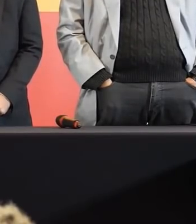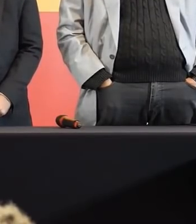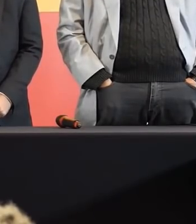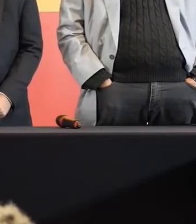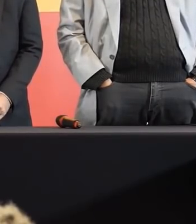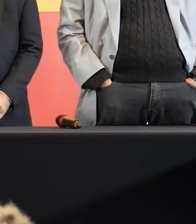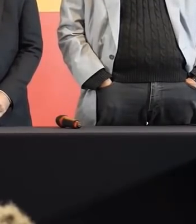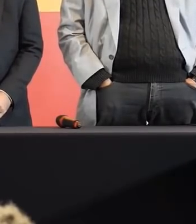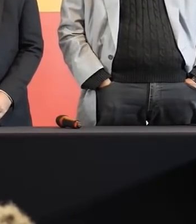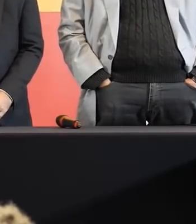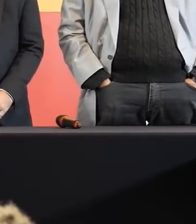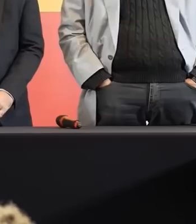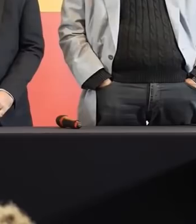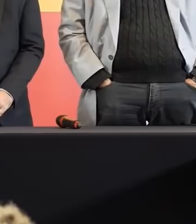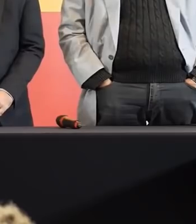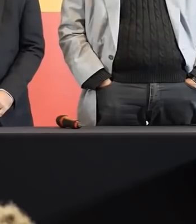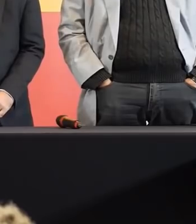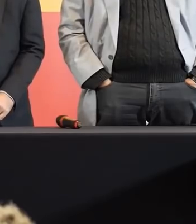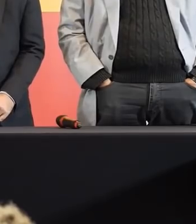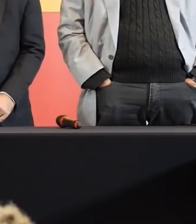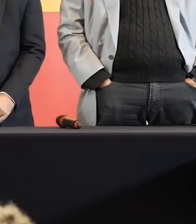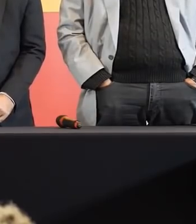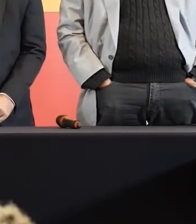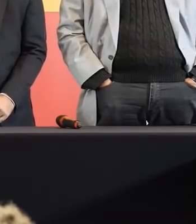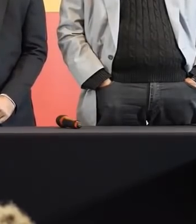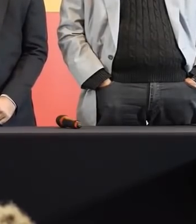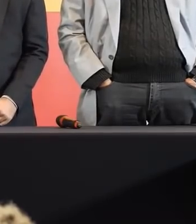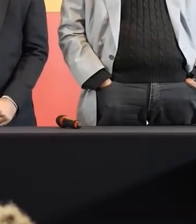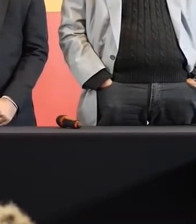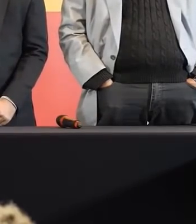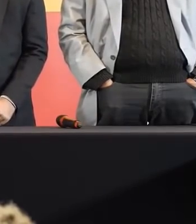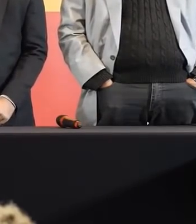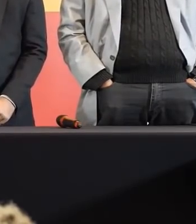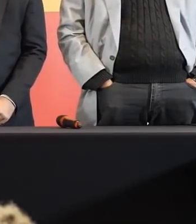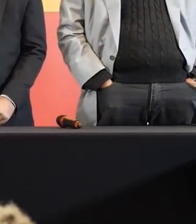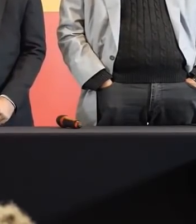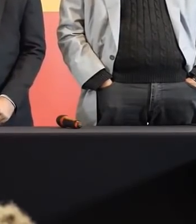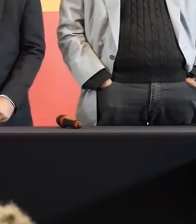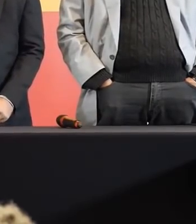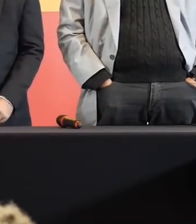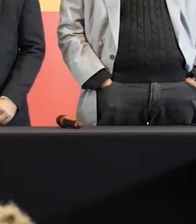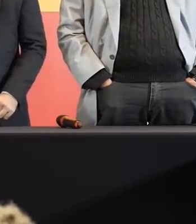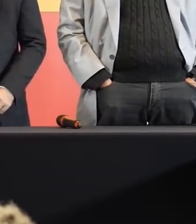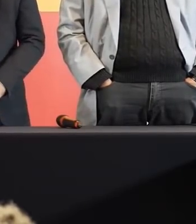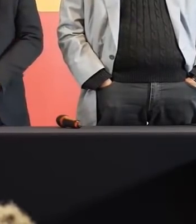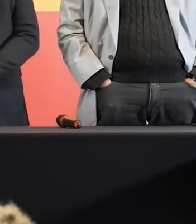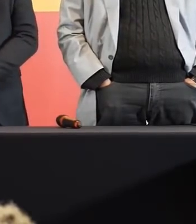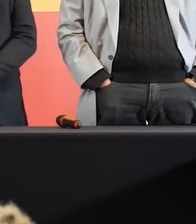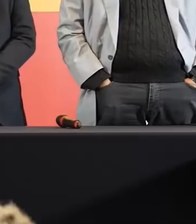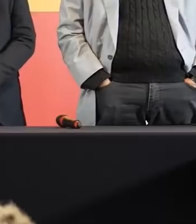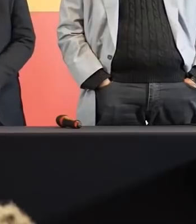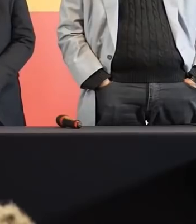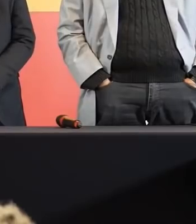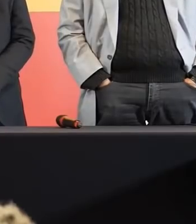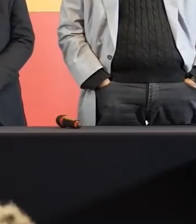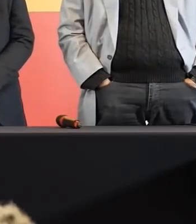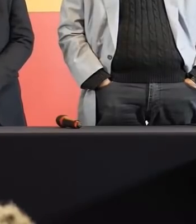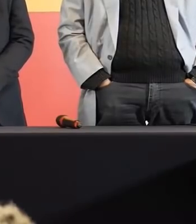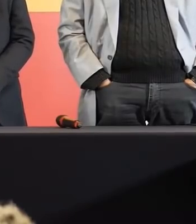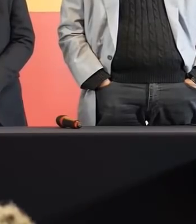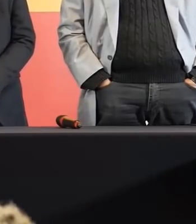foi verificado em outras épocas, em outras eleições. Então, é um movimento muito distinto. Então, obviamente que